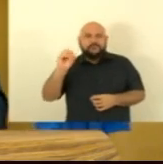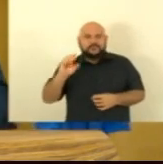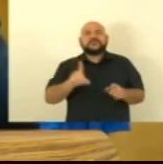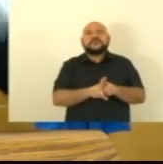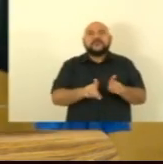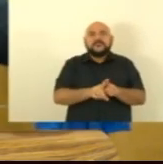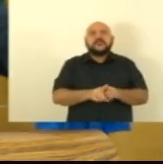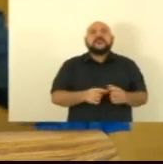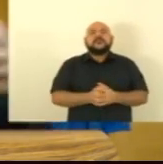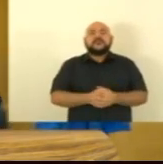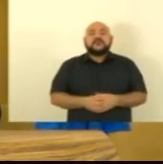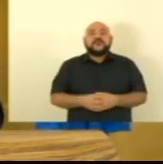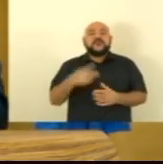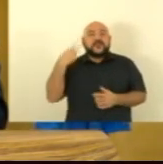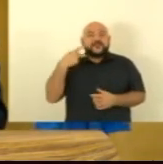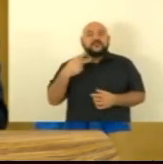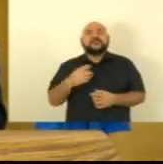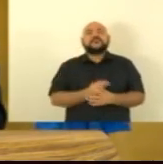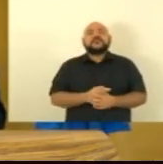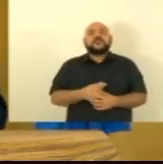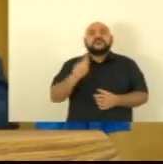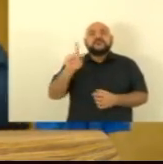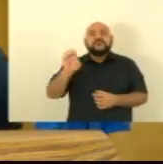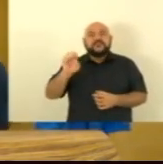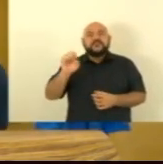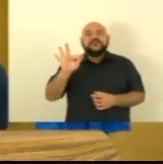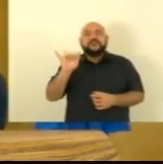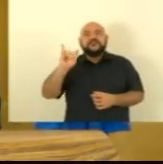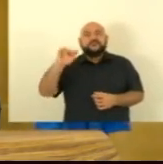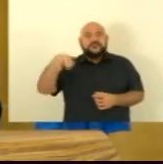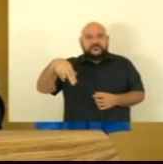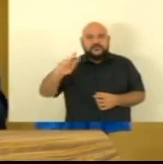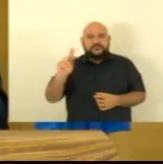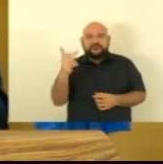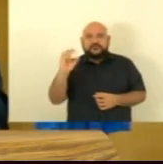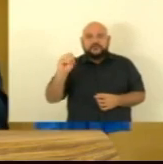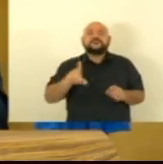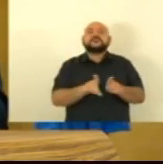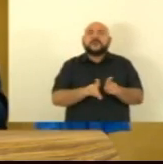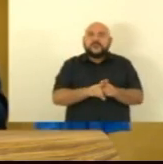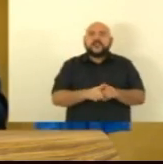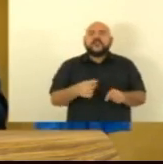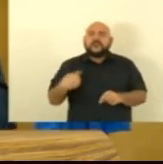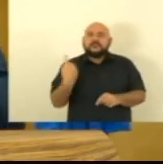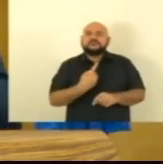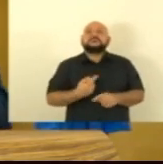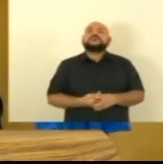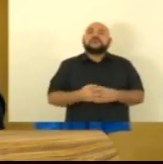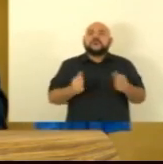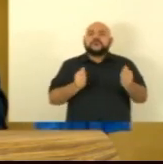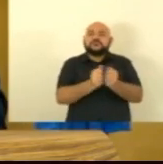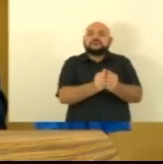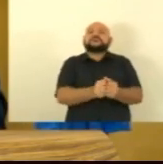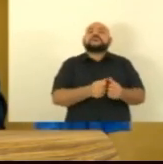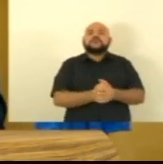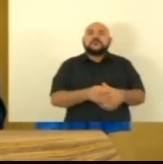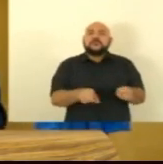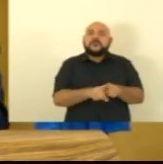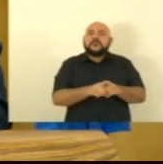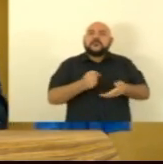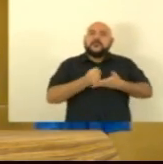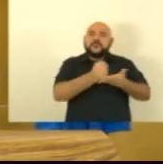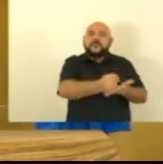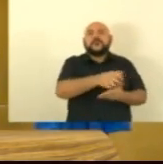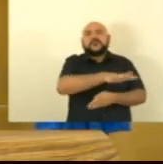vereador Jefim, todos os amigos daquela região, porque nós vamos continuar juntos com o nosso mandato à disposição, colaborando com o desenvolvimento daquela